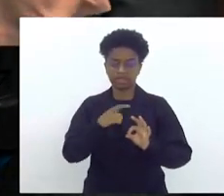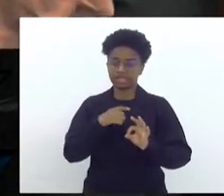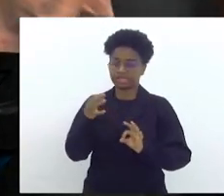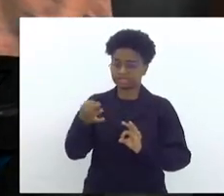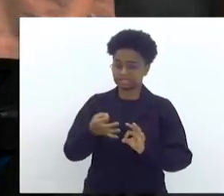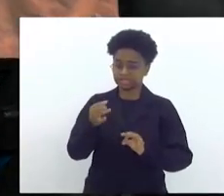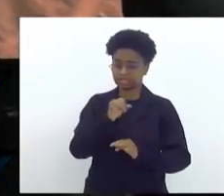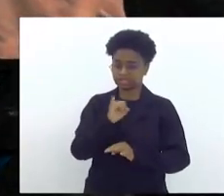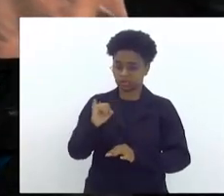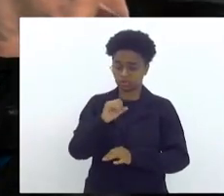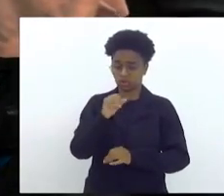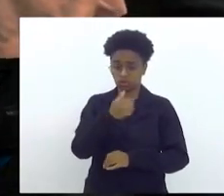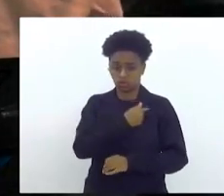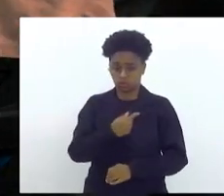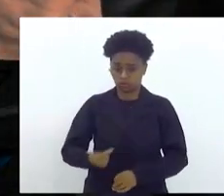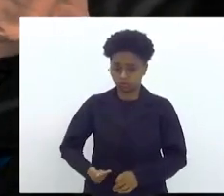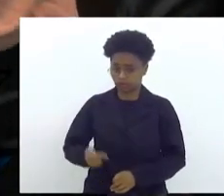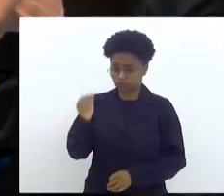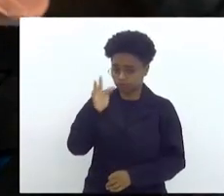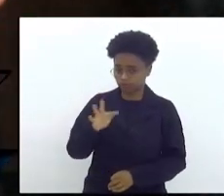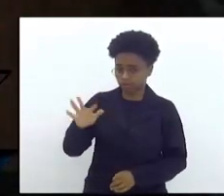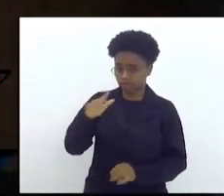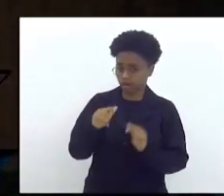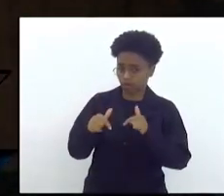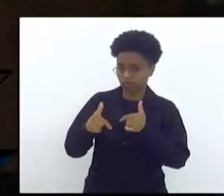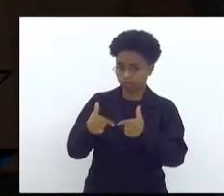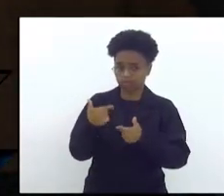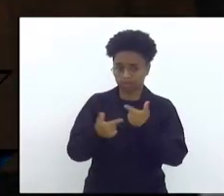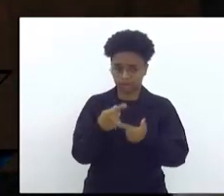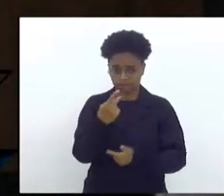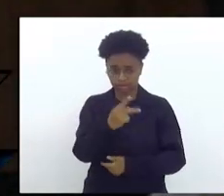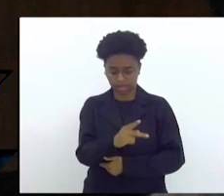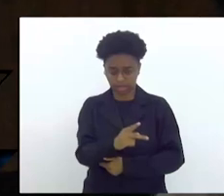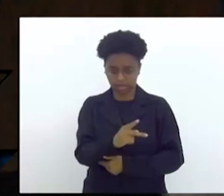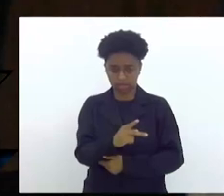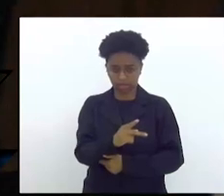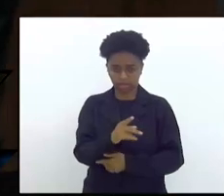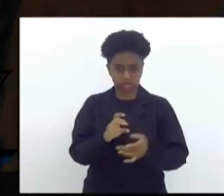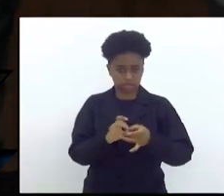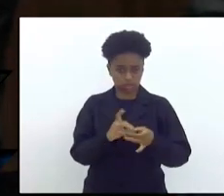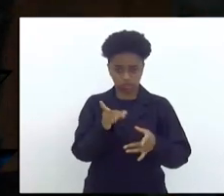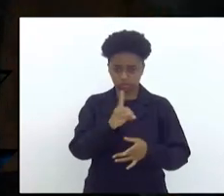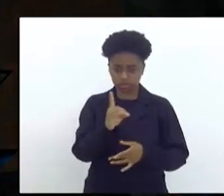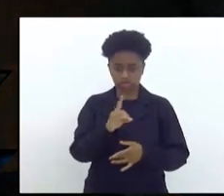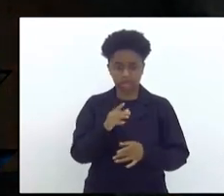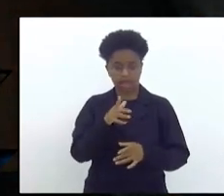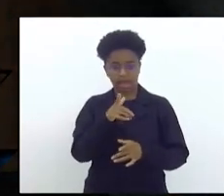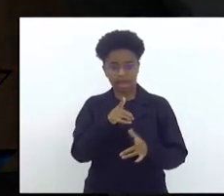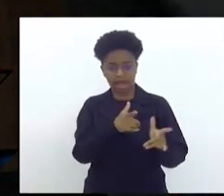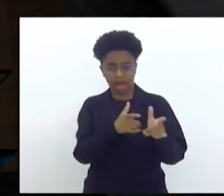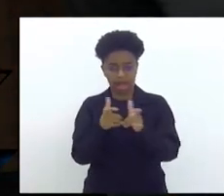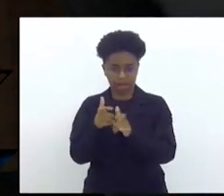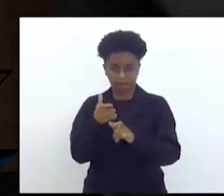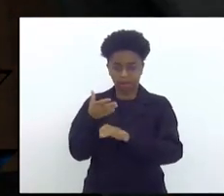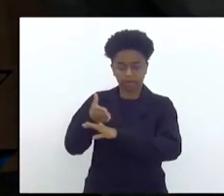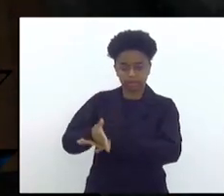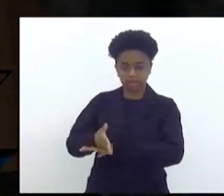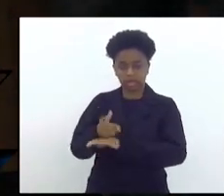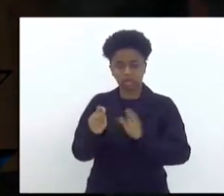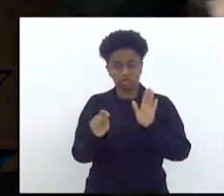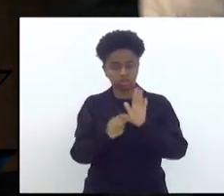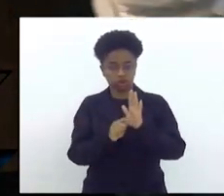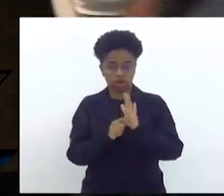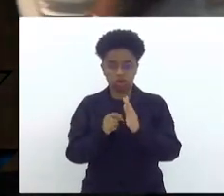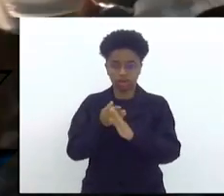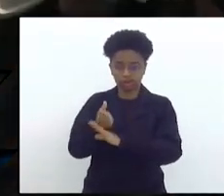o governo federal fizesse o trabalho que deveria fazer não deixar com que as armas entrassem com que drogas